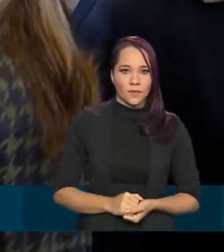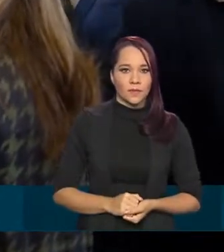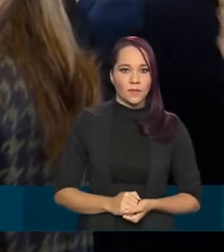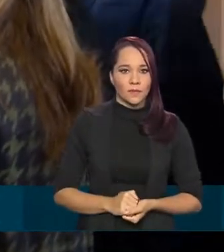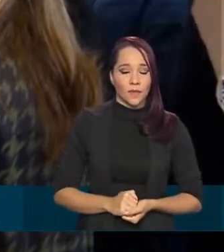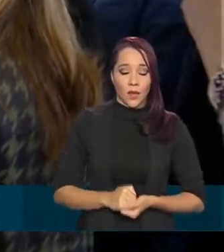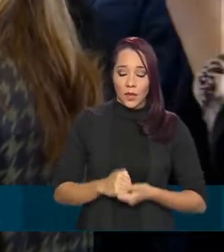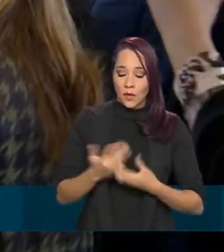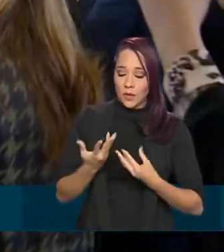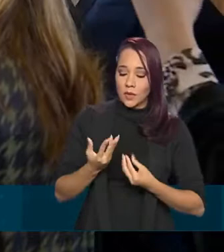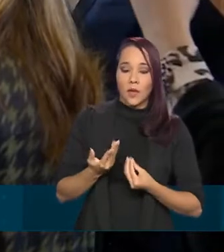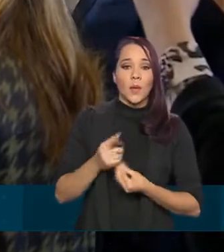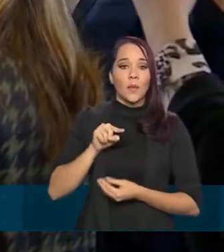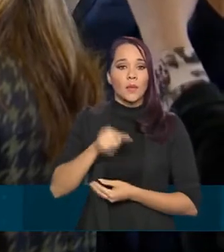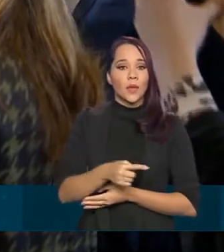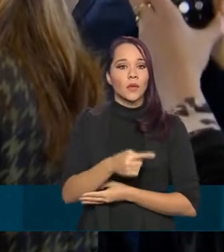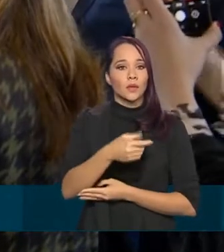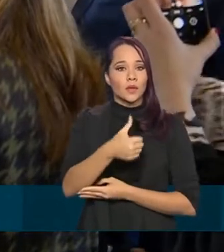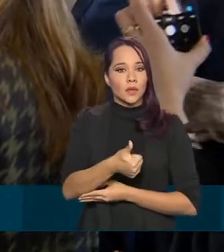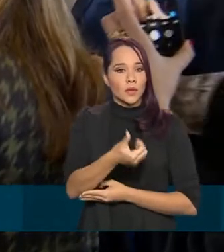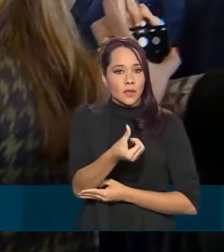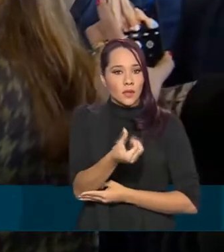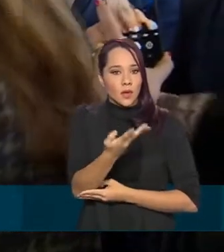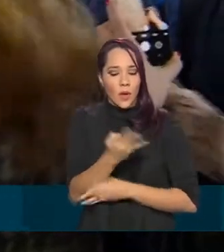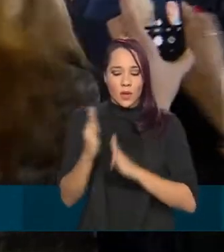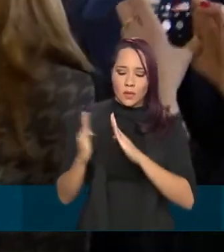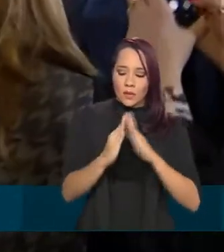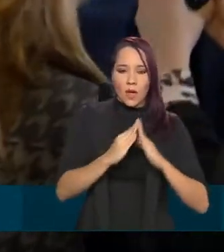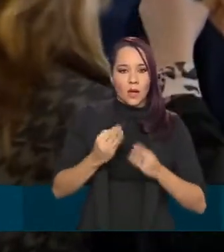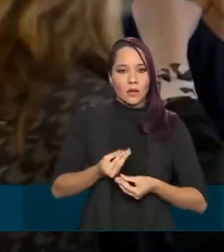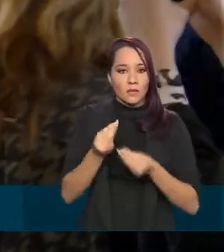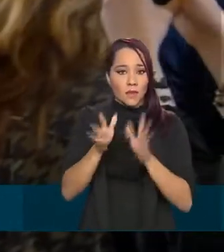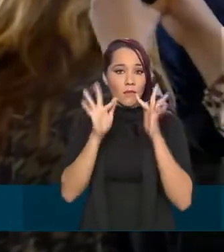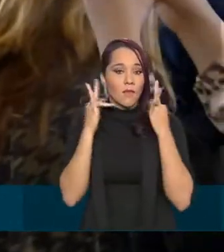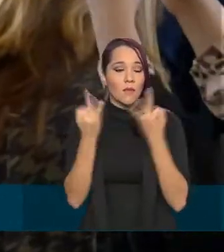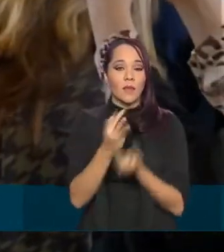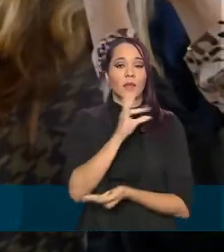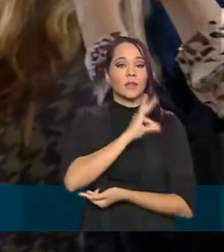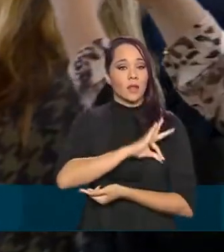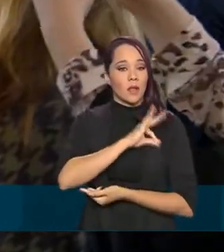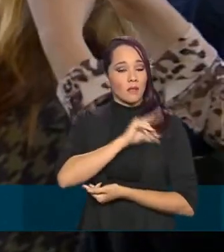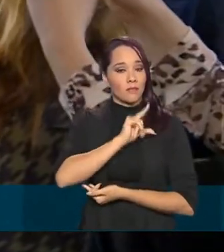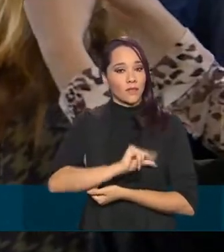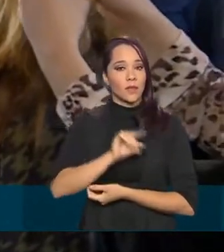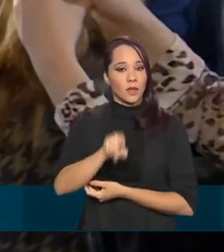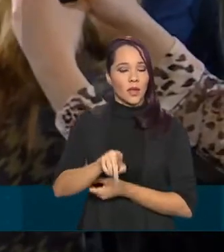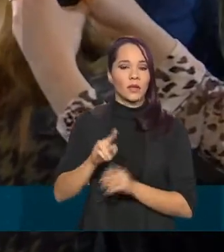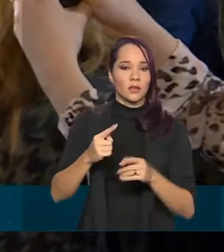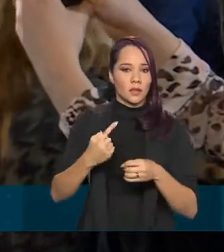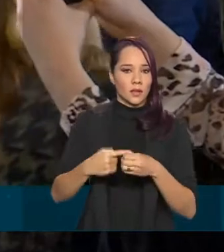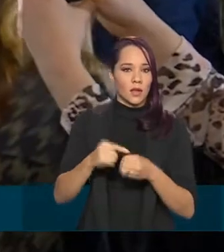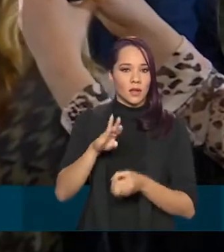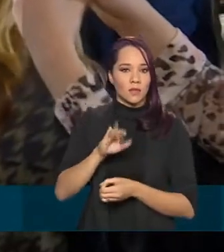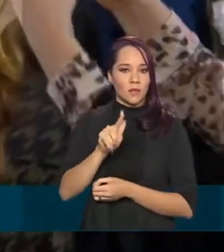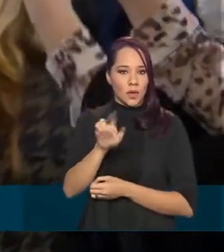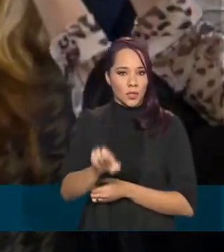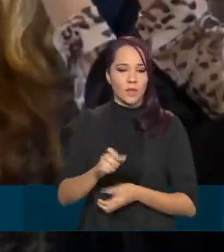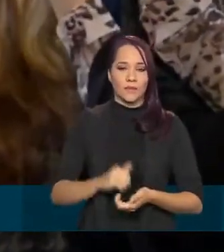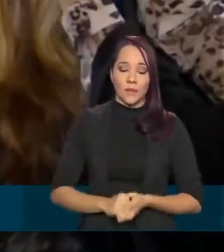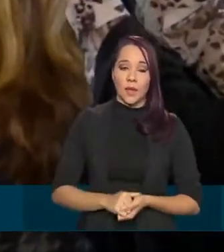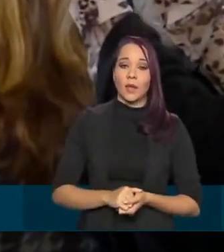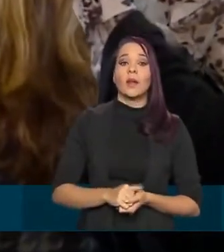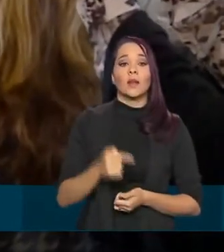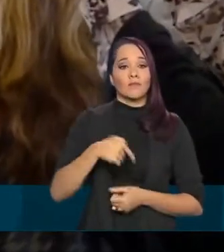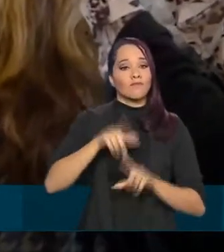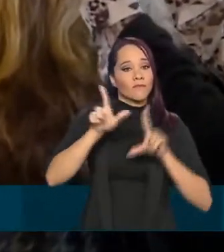ser entregues 1.164 residências para famílias de baixa renda de Bagé. A TV Brasil também vai mostrar